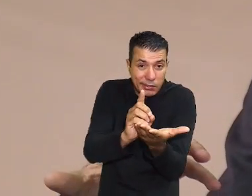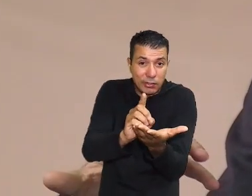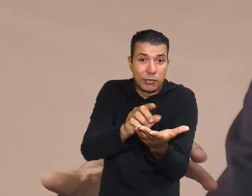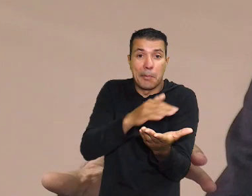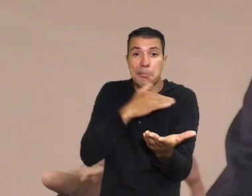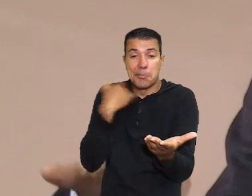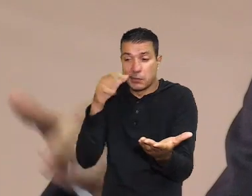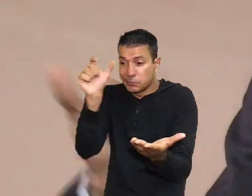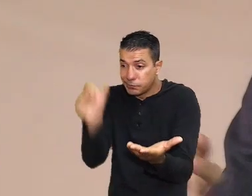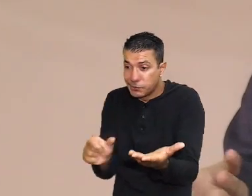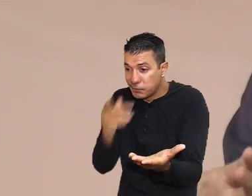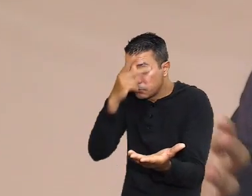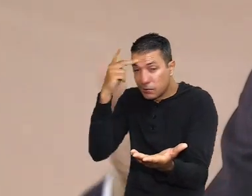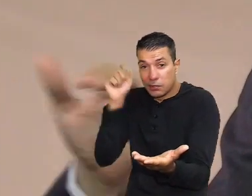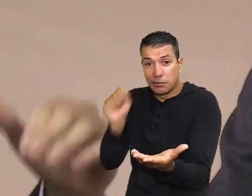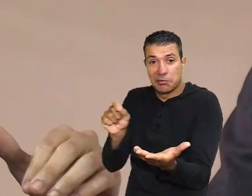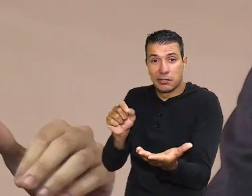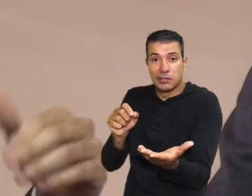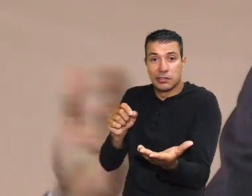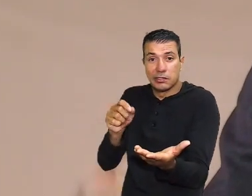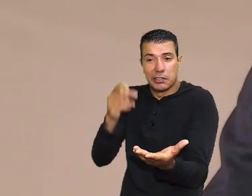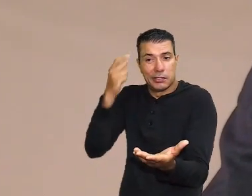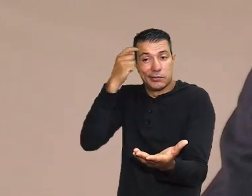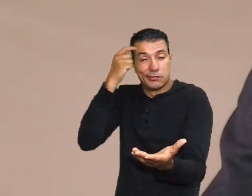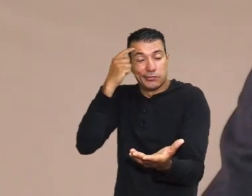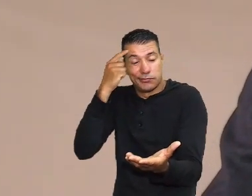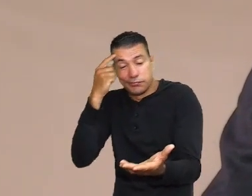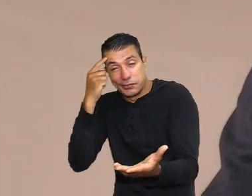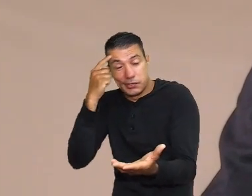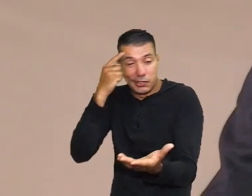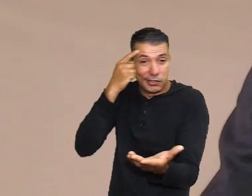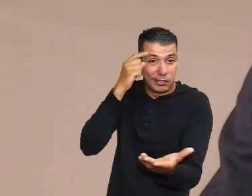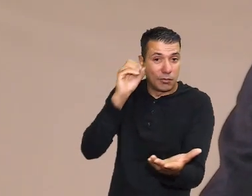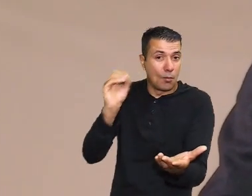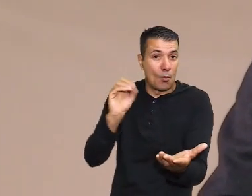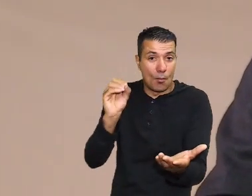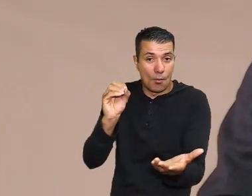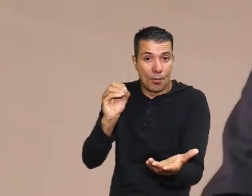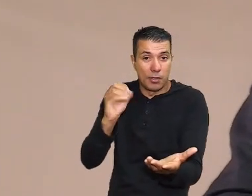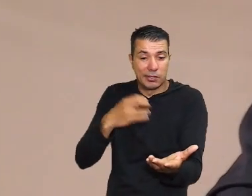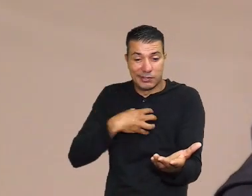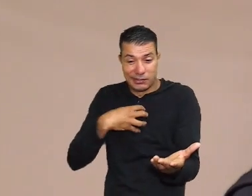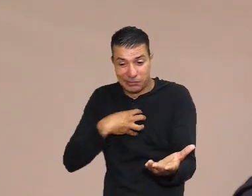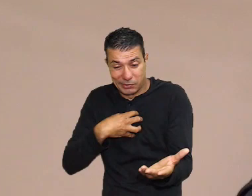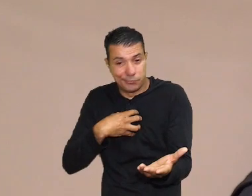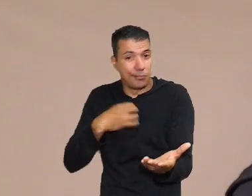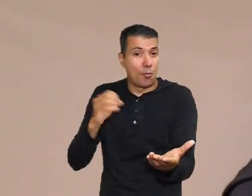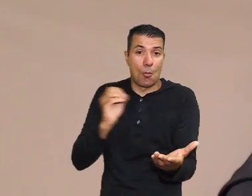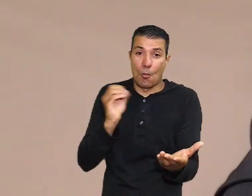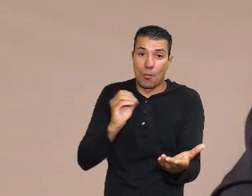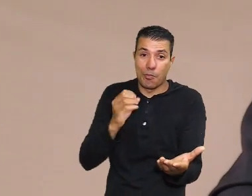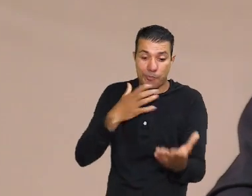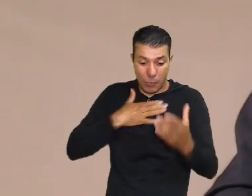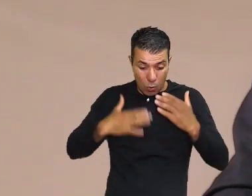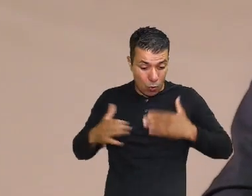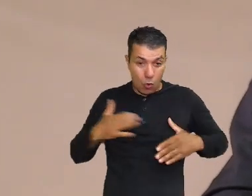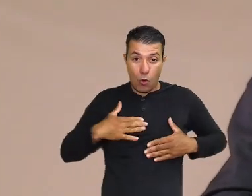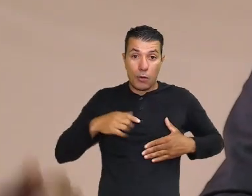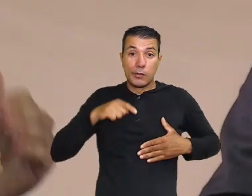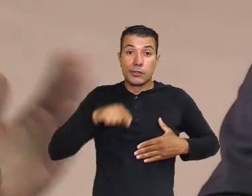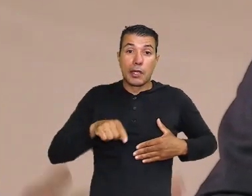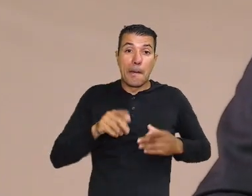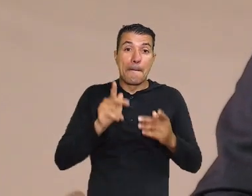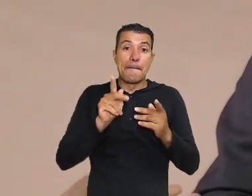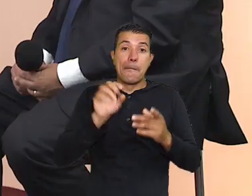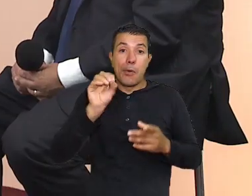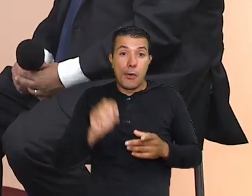morre, ela não pensa e não tem sentimentos. Além disso, nós vimos aqui também que quando a pessoa morre, o seu corpo, ele volta a ser